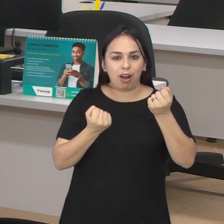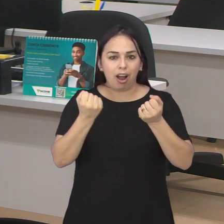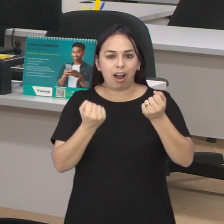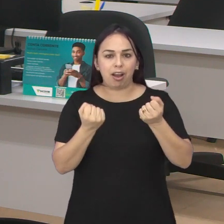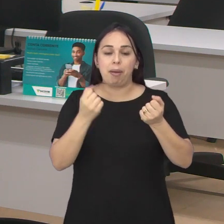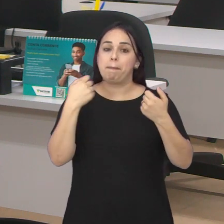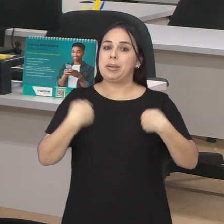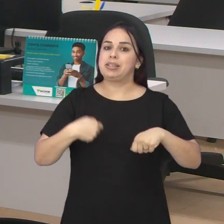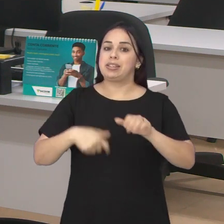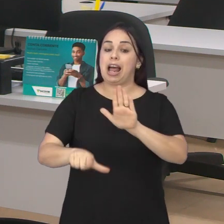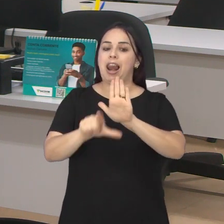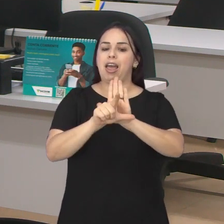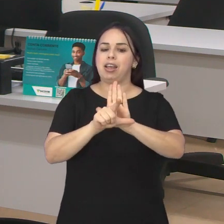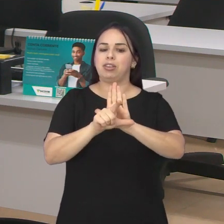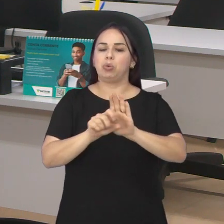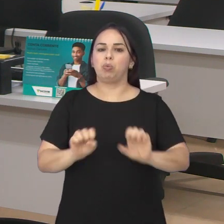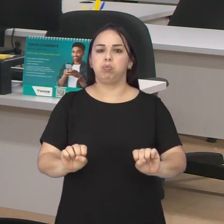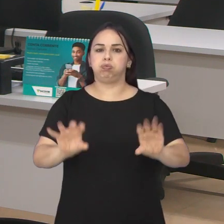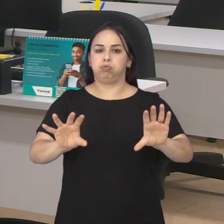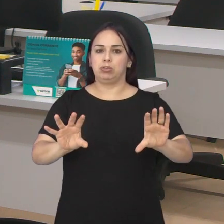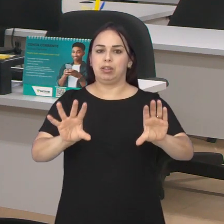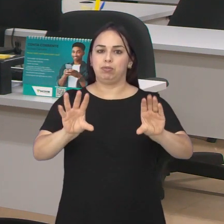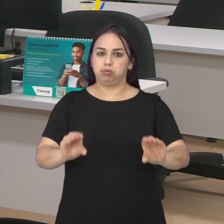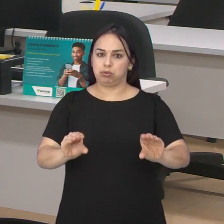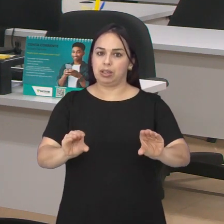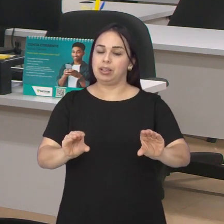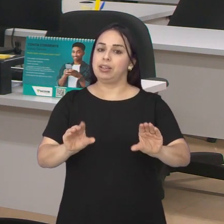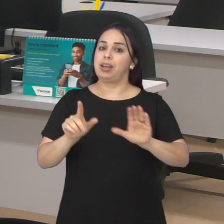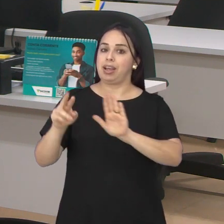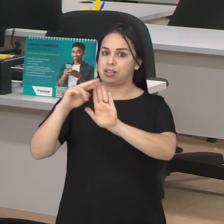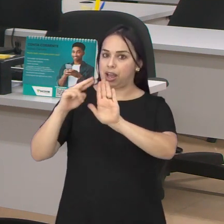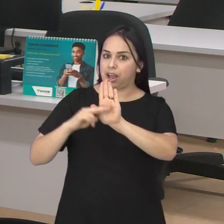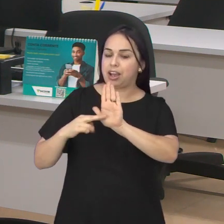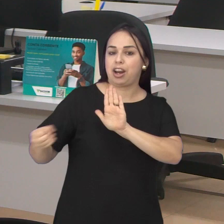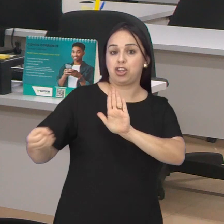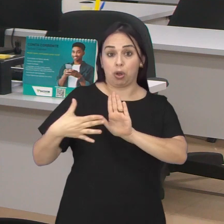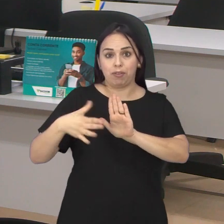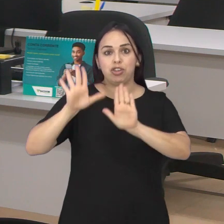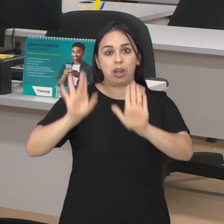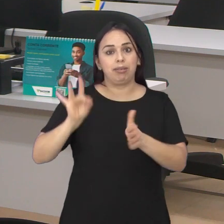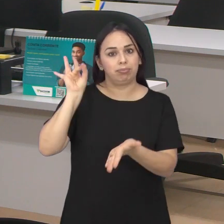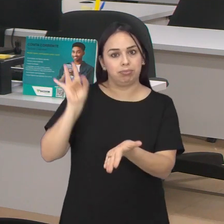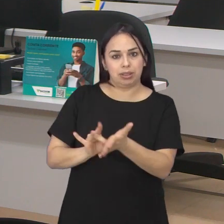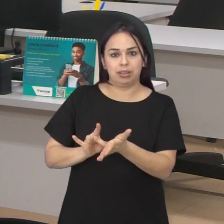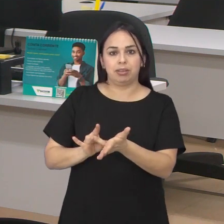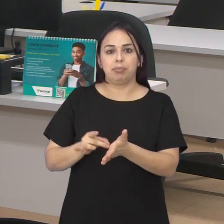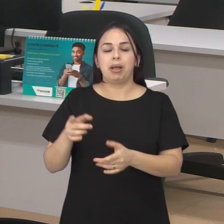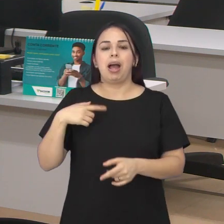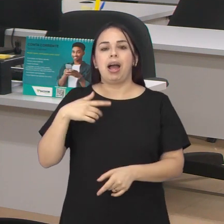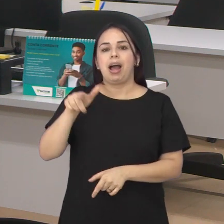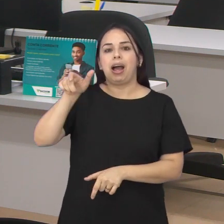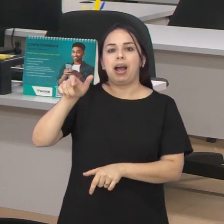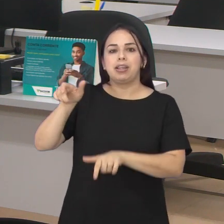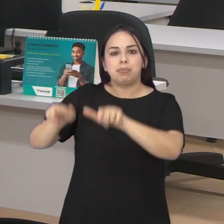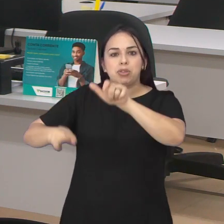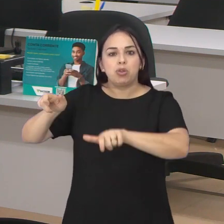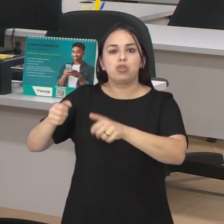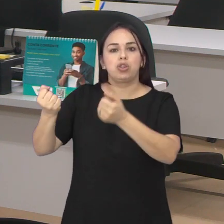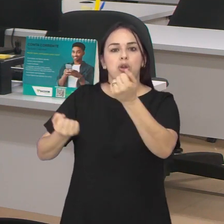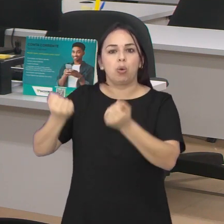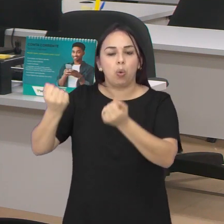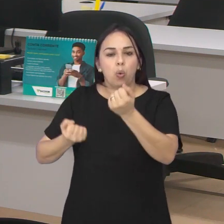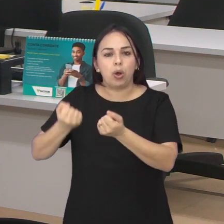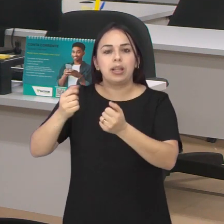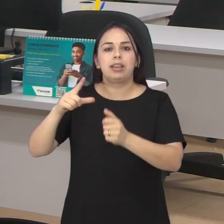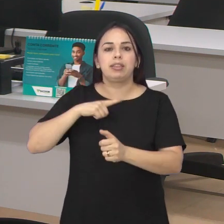lembrar da Lei do Farol Baixo, que sofreu mudanças e as novas regras já estão valendo. Uma das novidades é para quem tem carros com faróis de rodagem